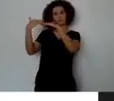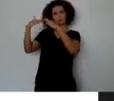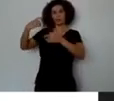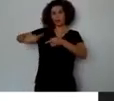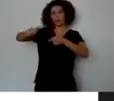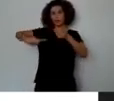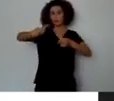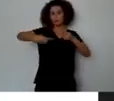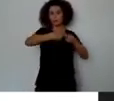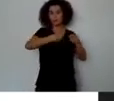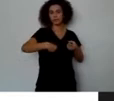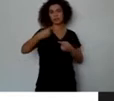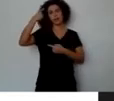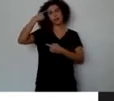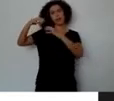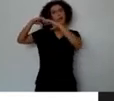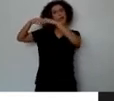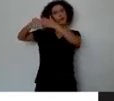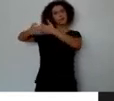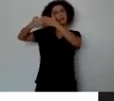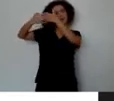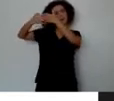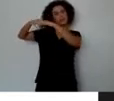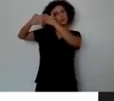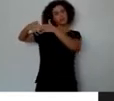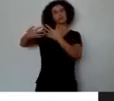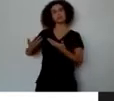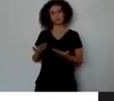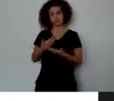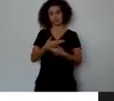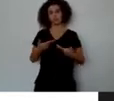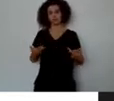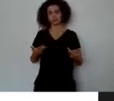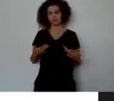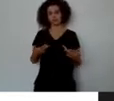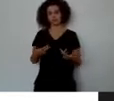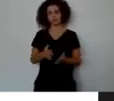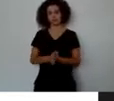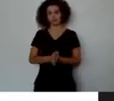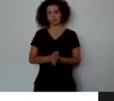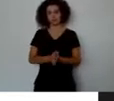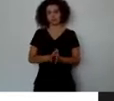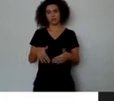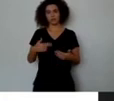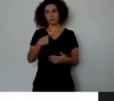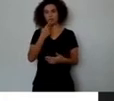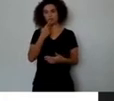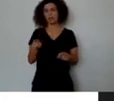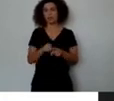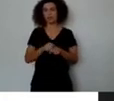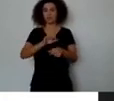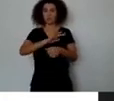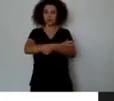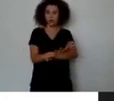esses pontos, a refletir sobre esses pontos. E eu falei o racismo recreativo, institucional, que a gente